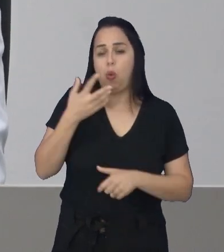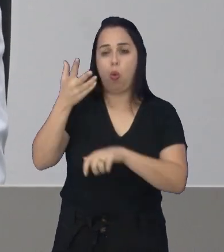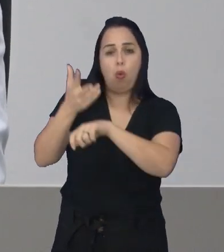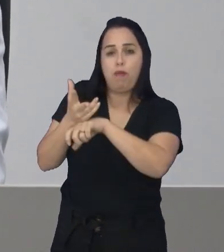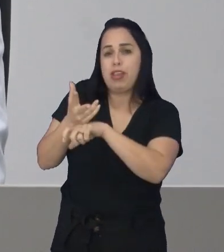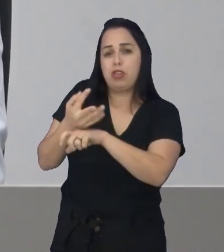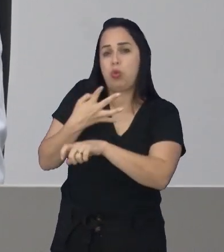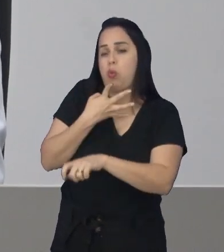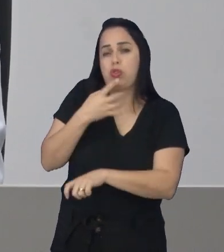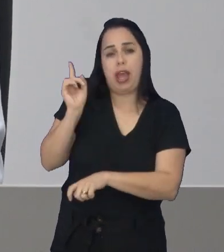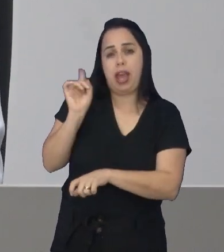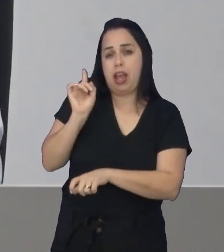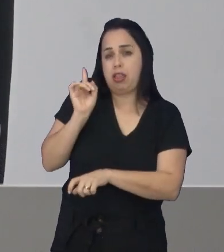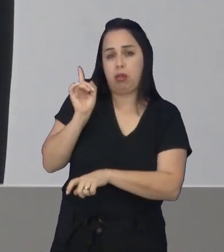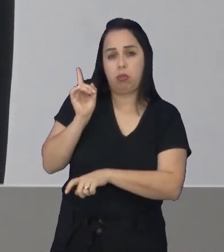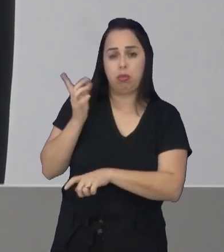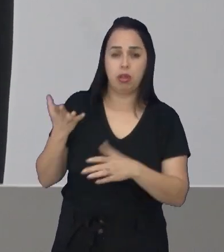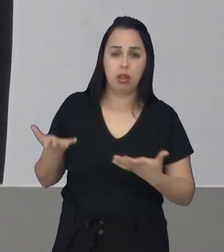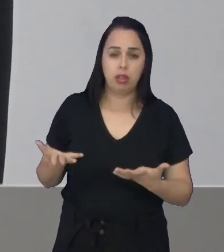conteúdo tá